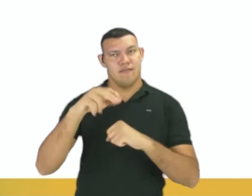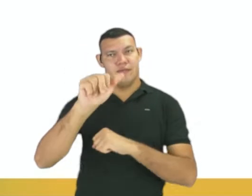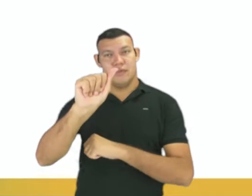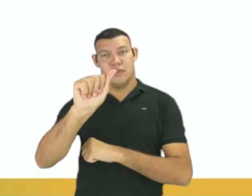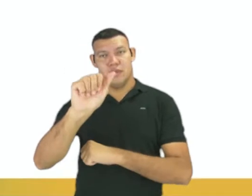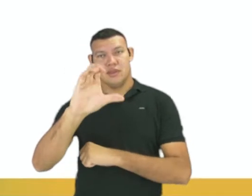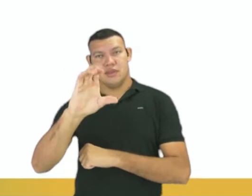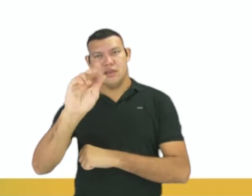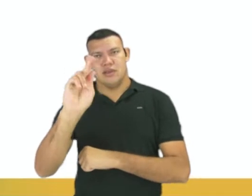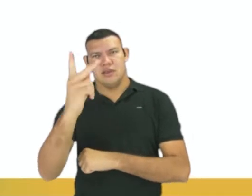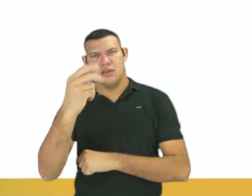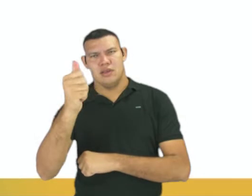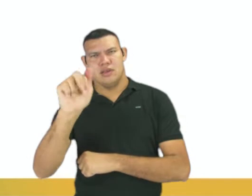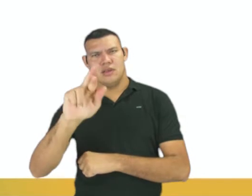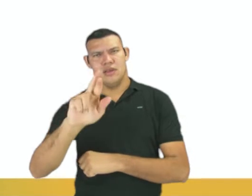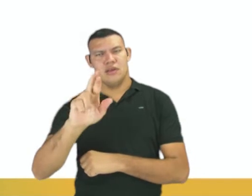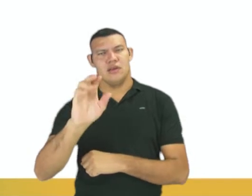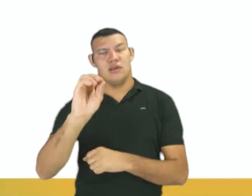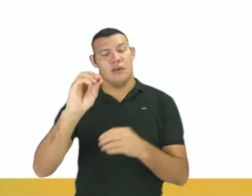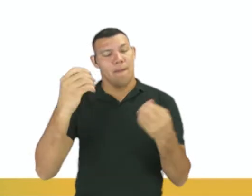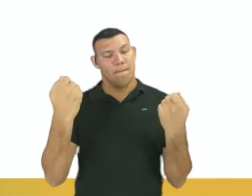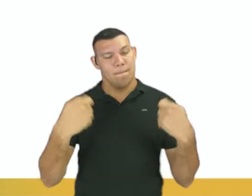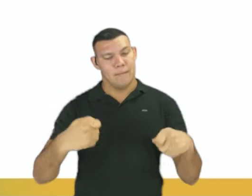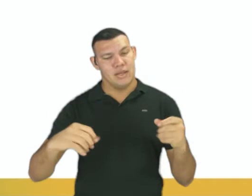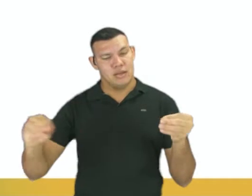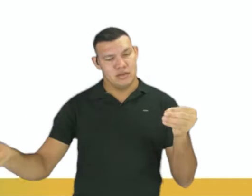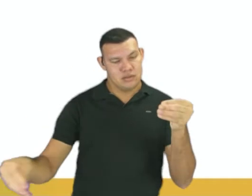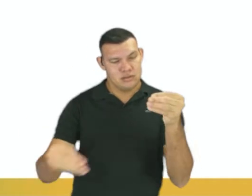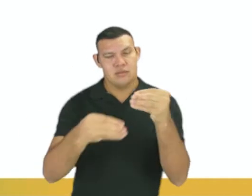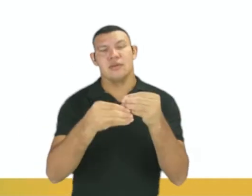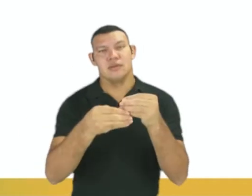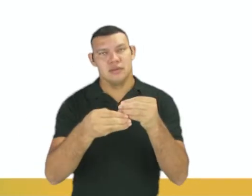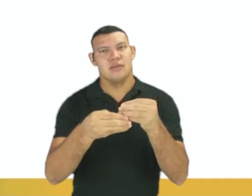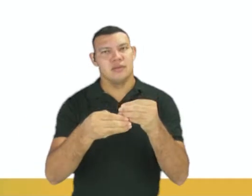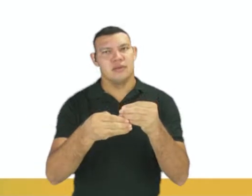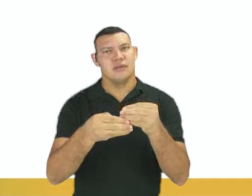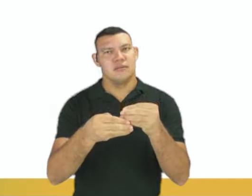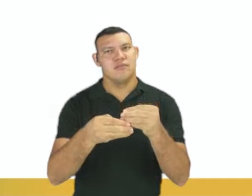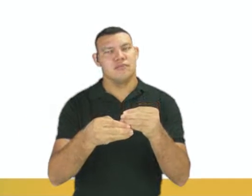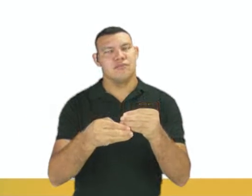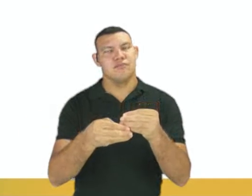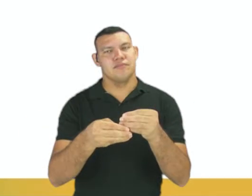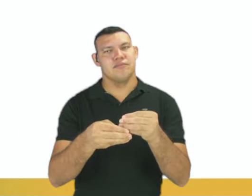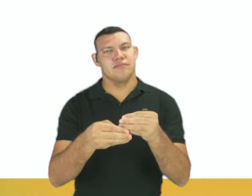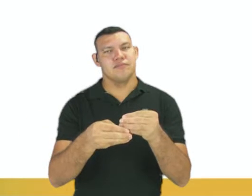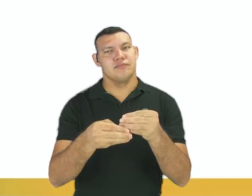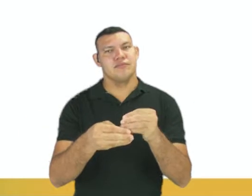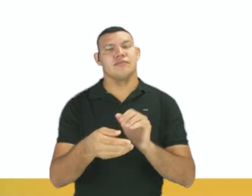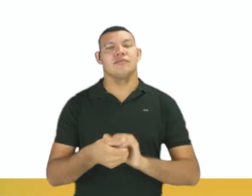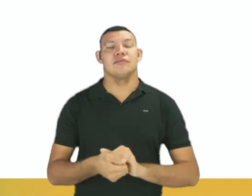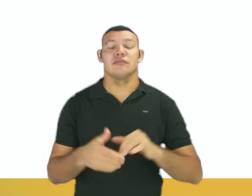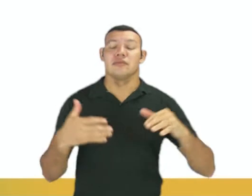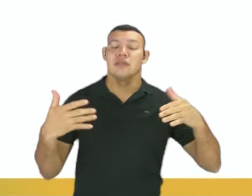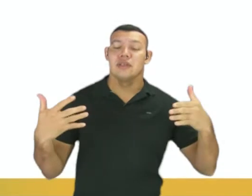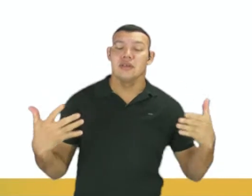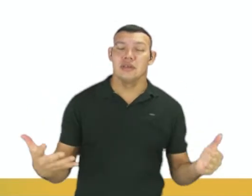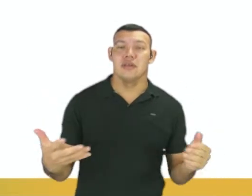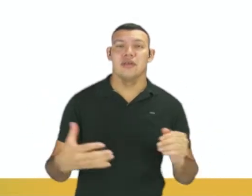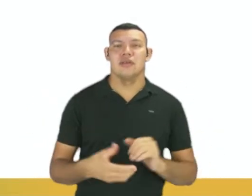esse verbo ele pede um complemento Zé um verbo que pede um objeto então